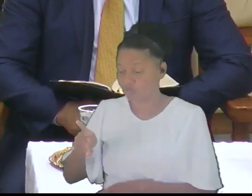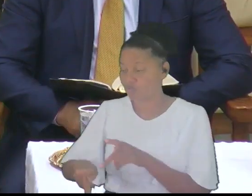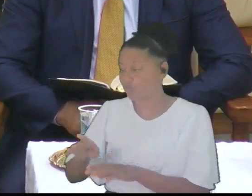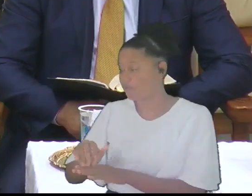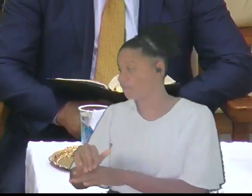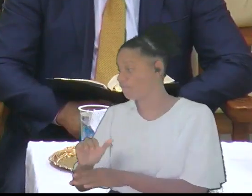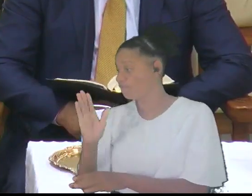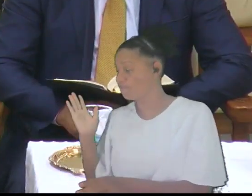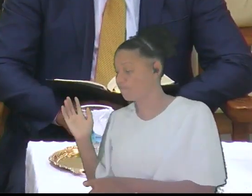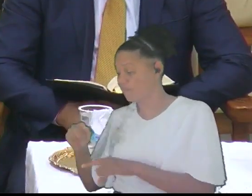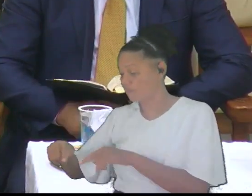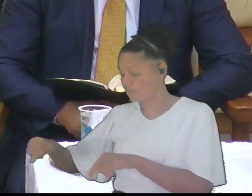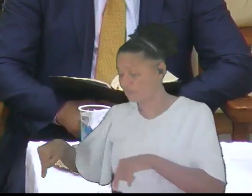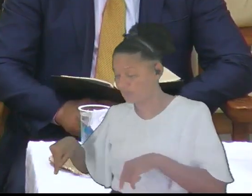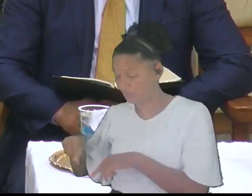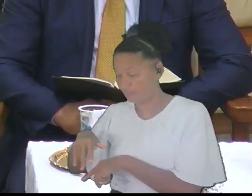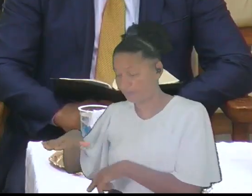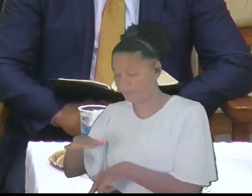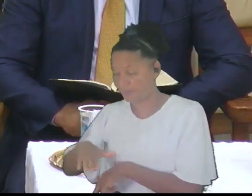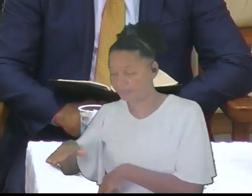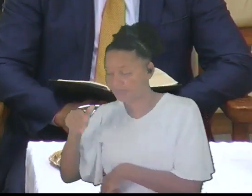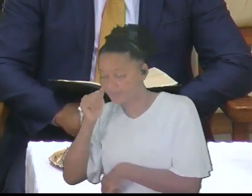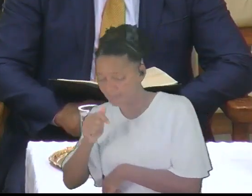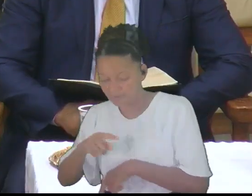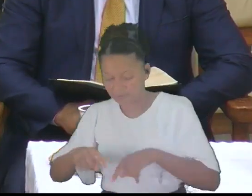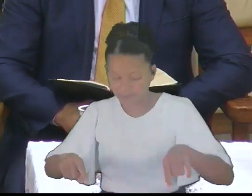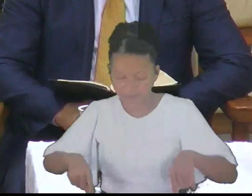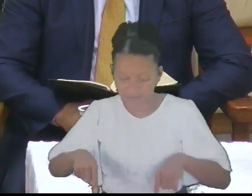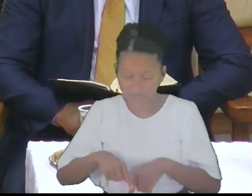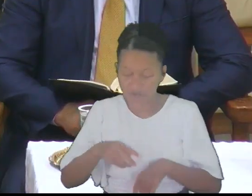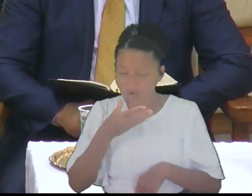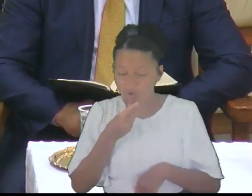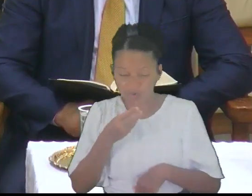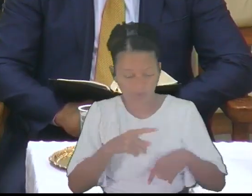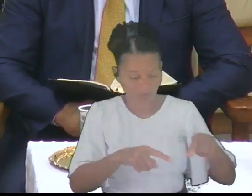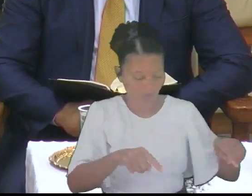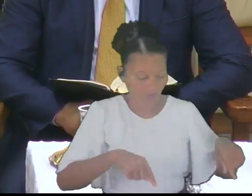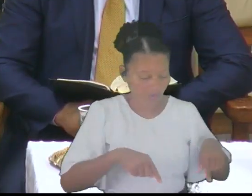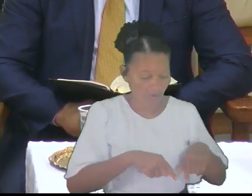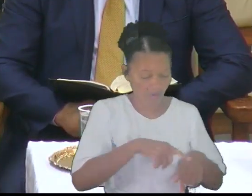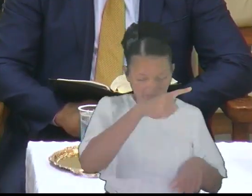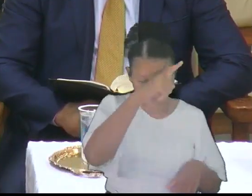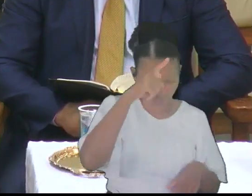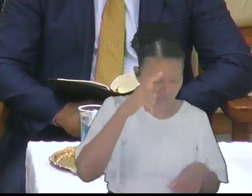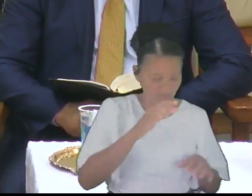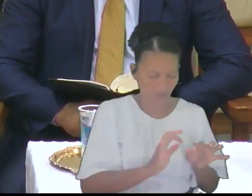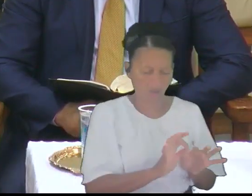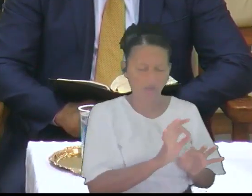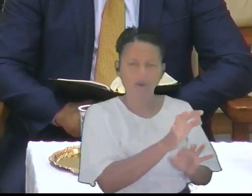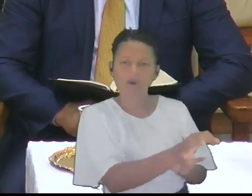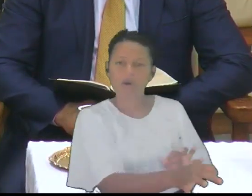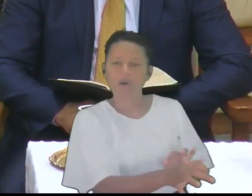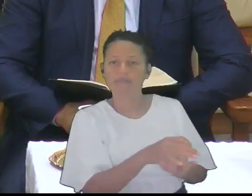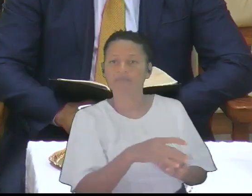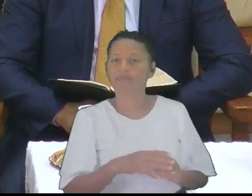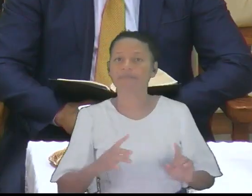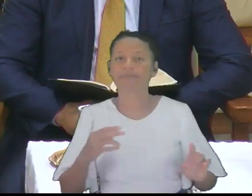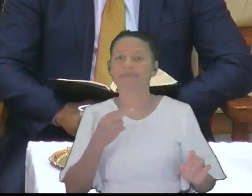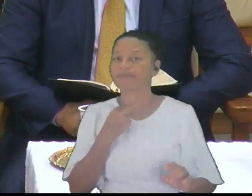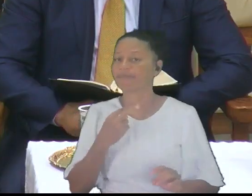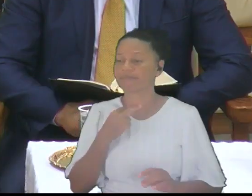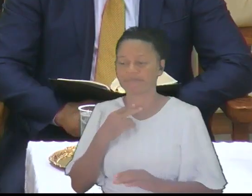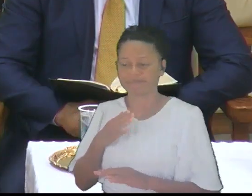no pátio das mulheres, no pátio dos homens, no pátio dos gentios, que era o mais longe, e ninguém